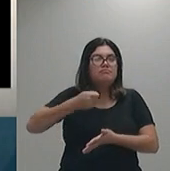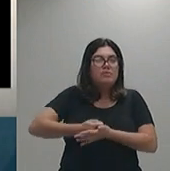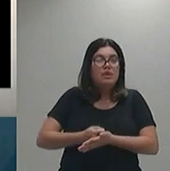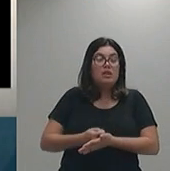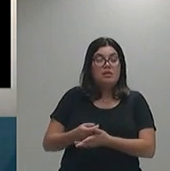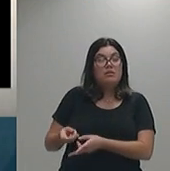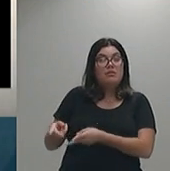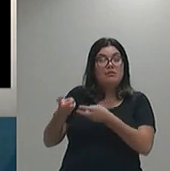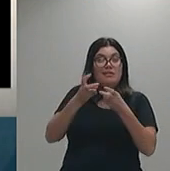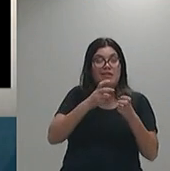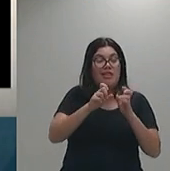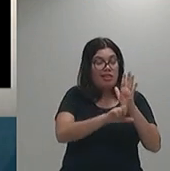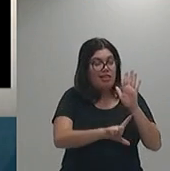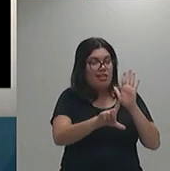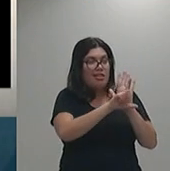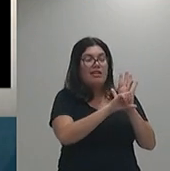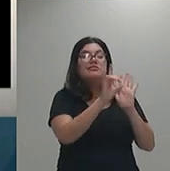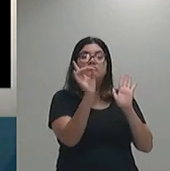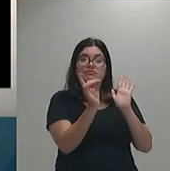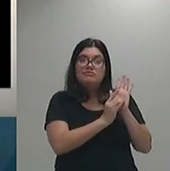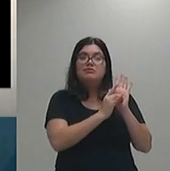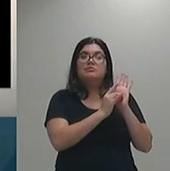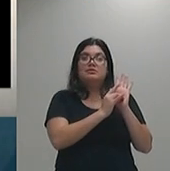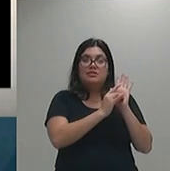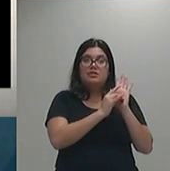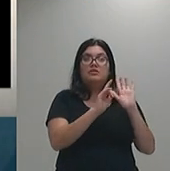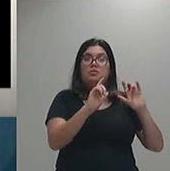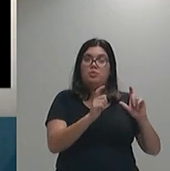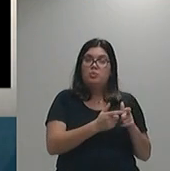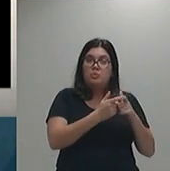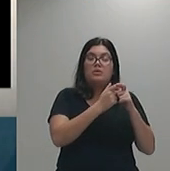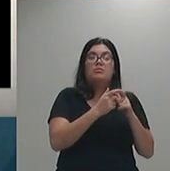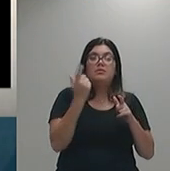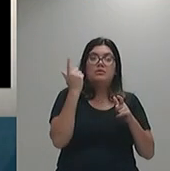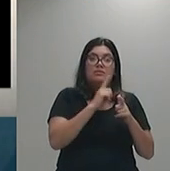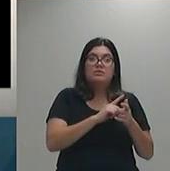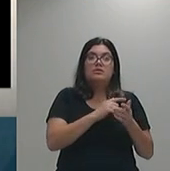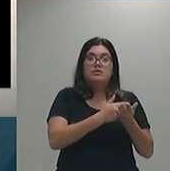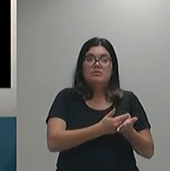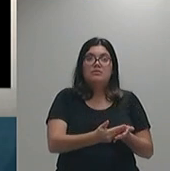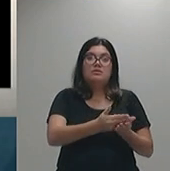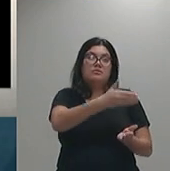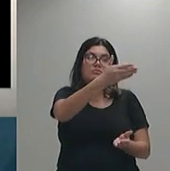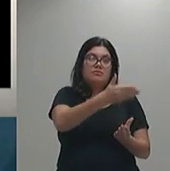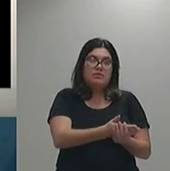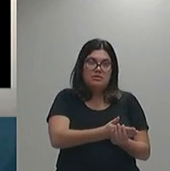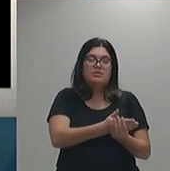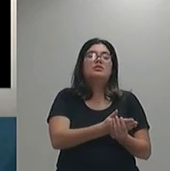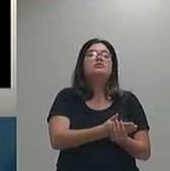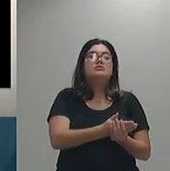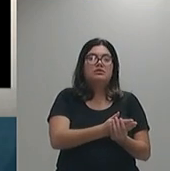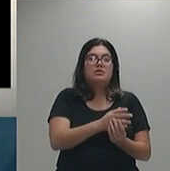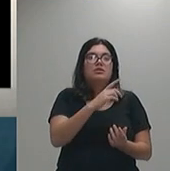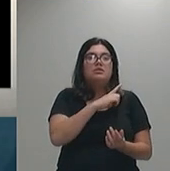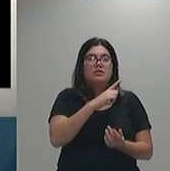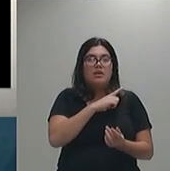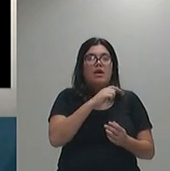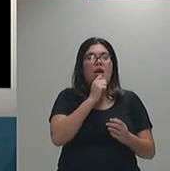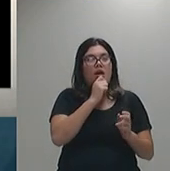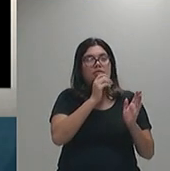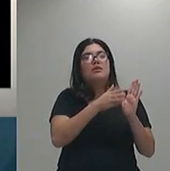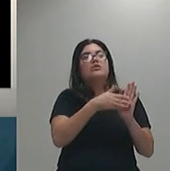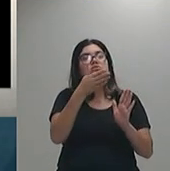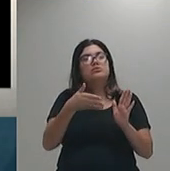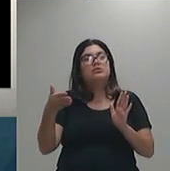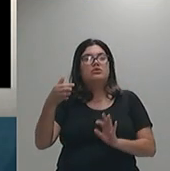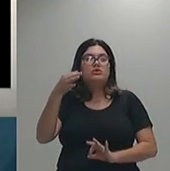legitimidade desses minoritário para mover essa ação que estão que insisto trânsito em julgado Eis